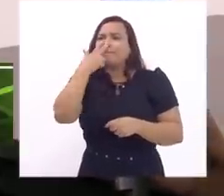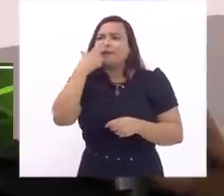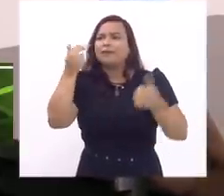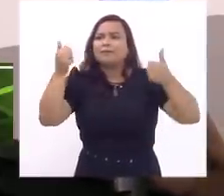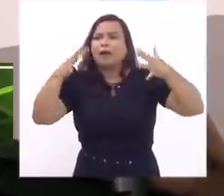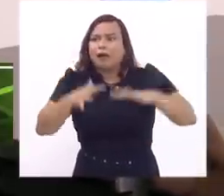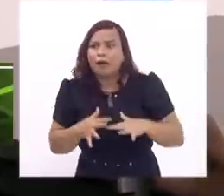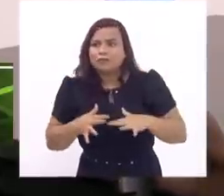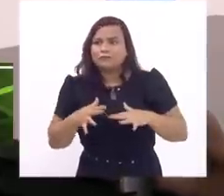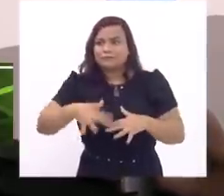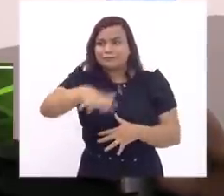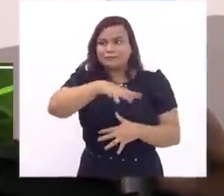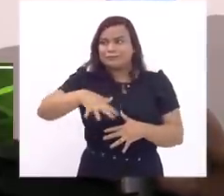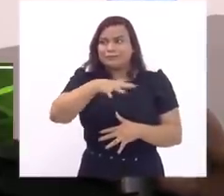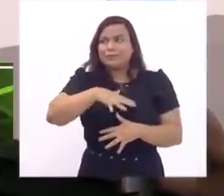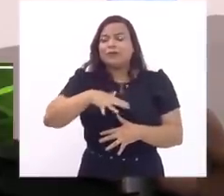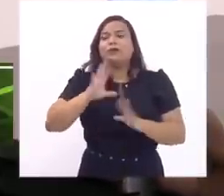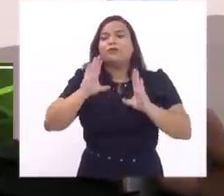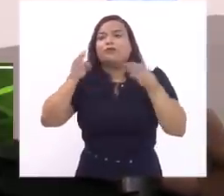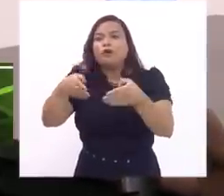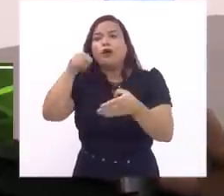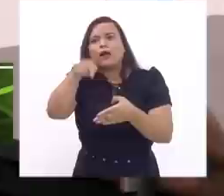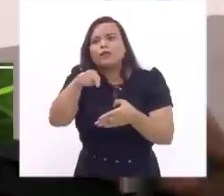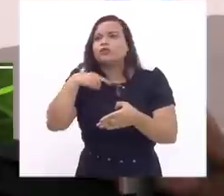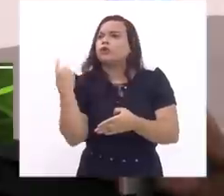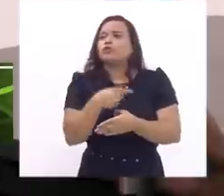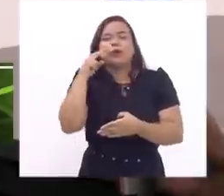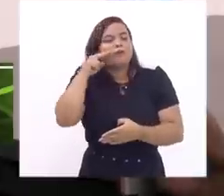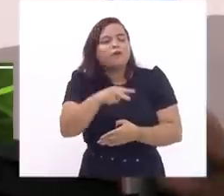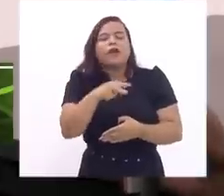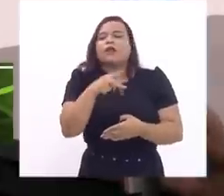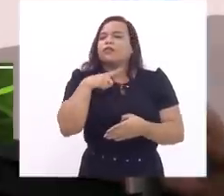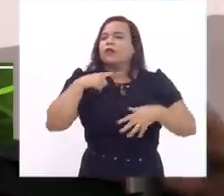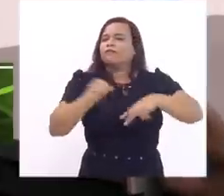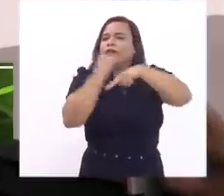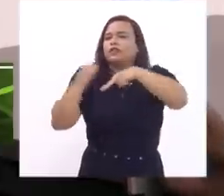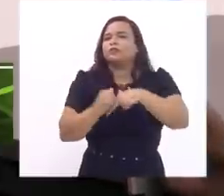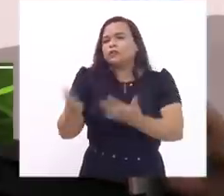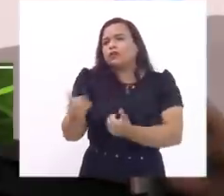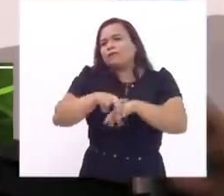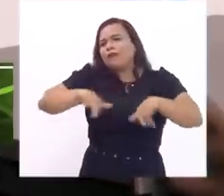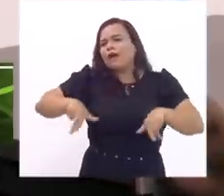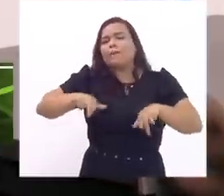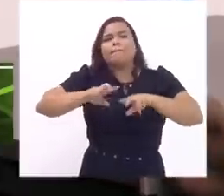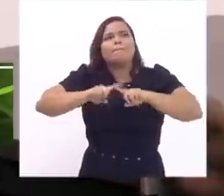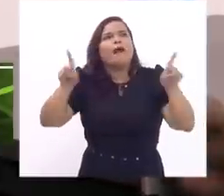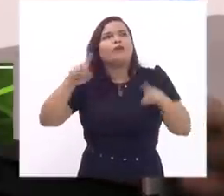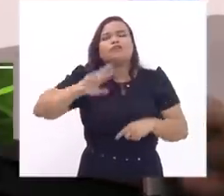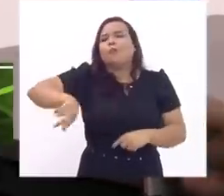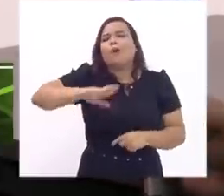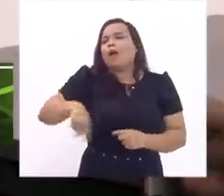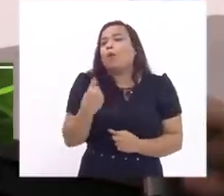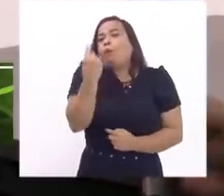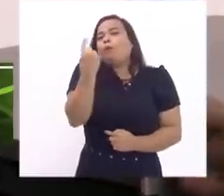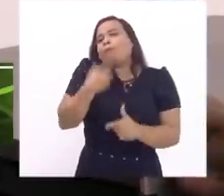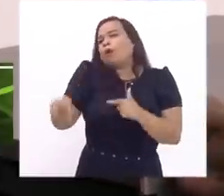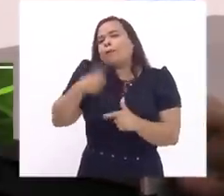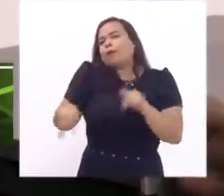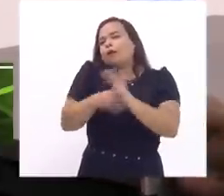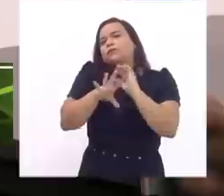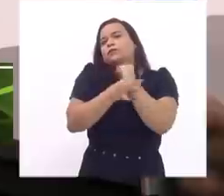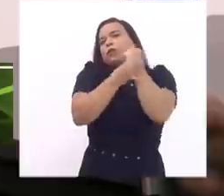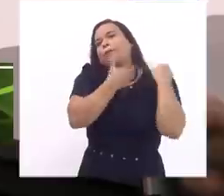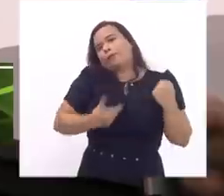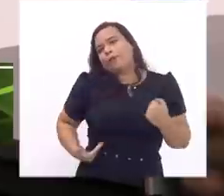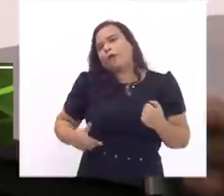vários jovens, mas, para nós, não é o único problema. O único problema não é a letalidade da segurança pública. Existem